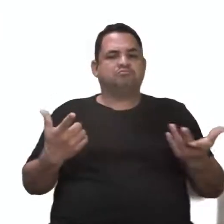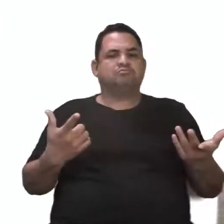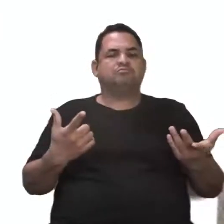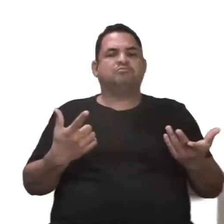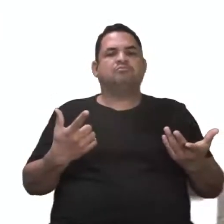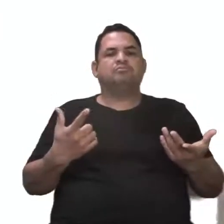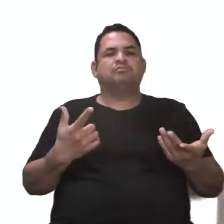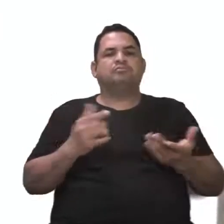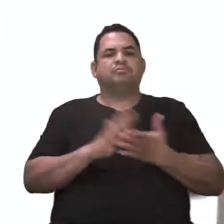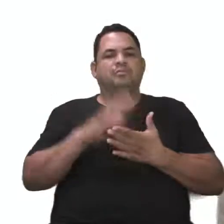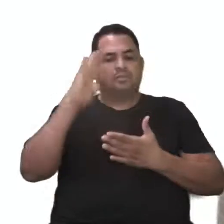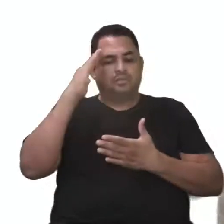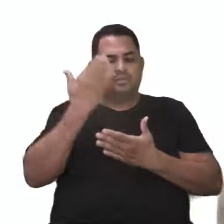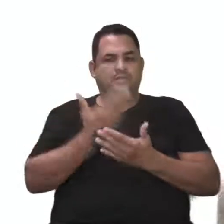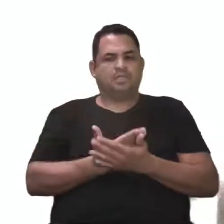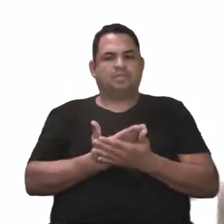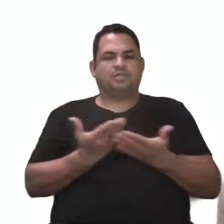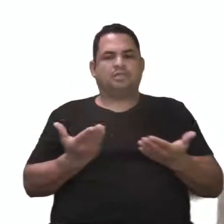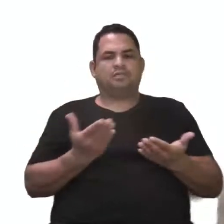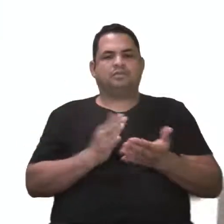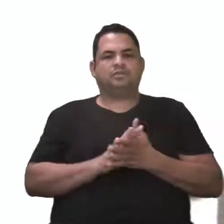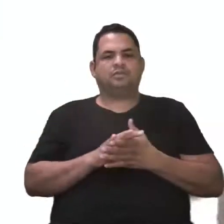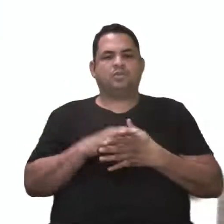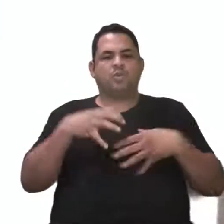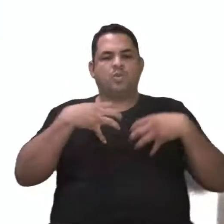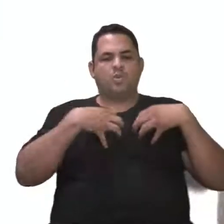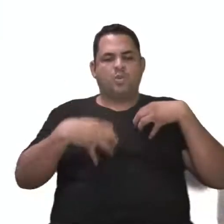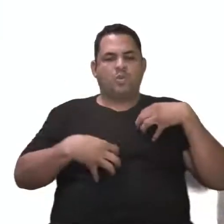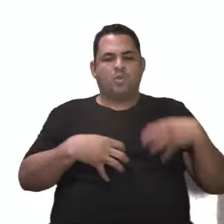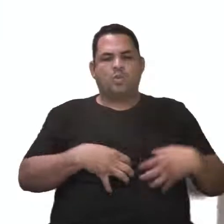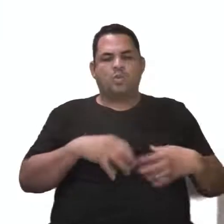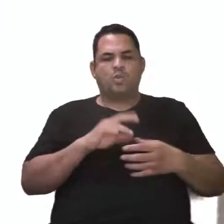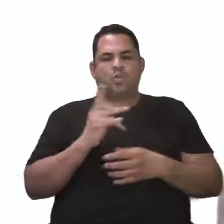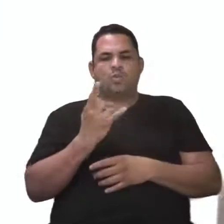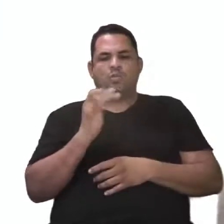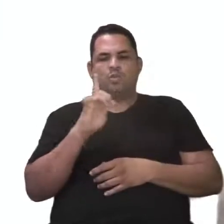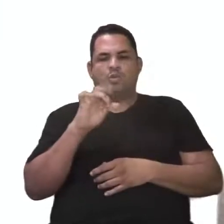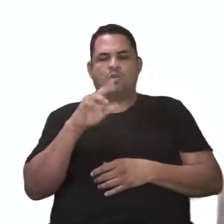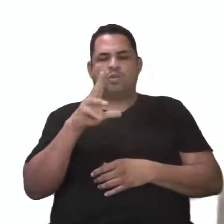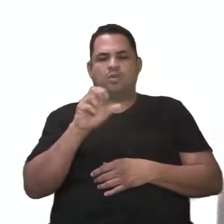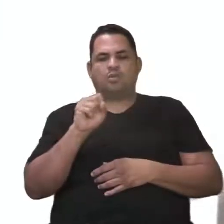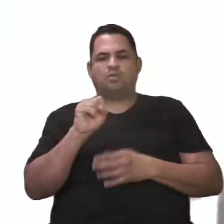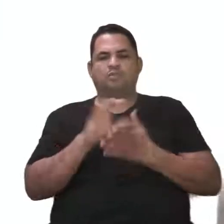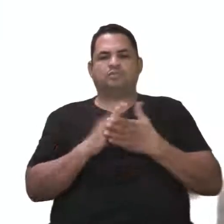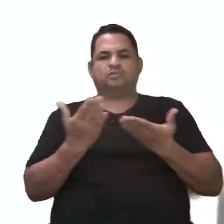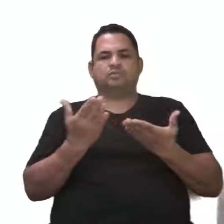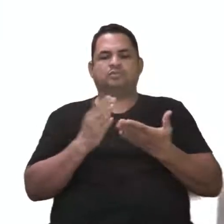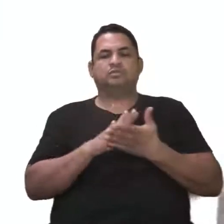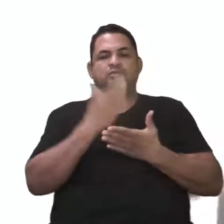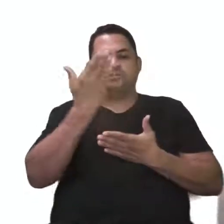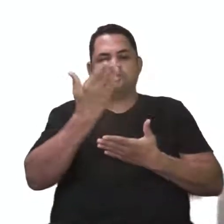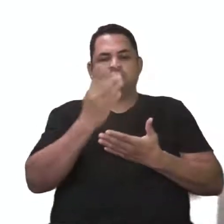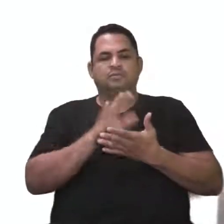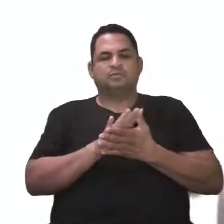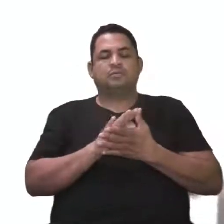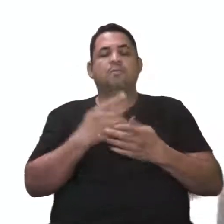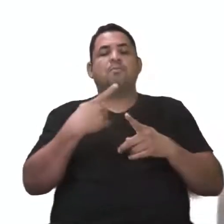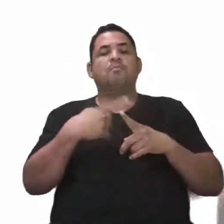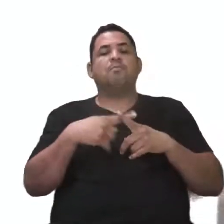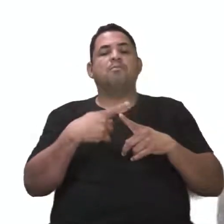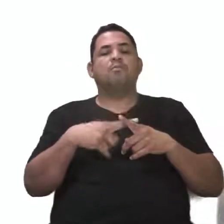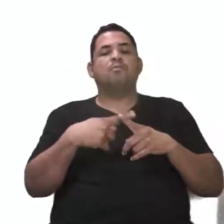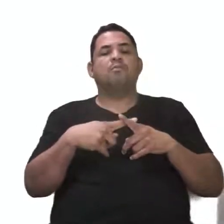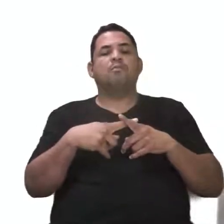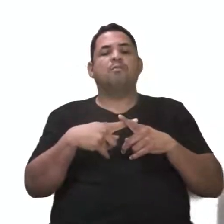Então, acredita-se que os órgãos homólogos, eles são dessa natureza justamente